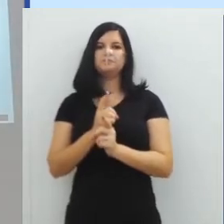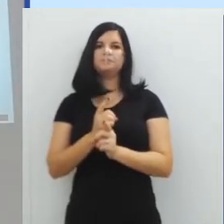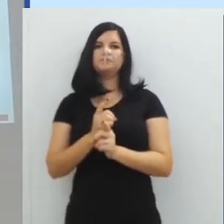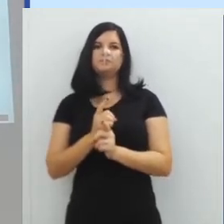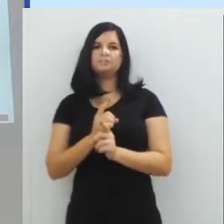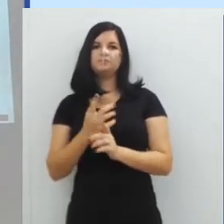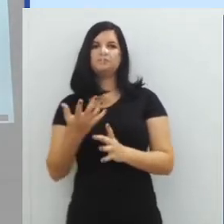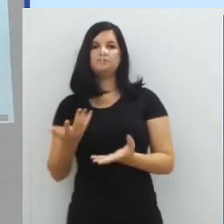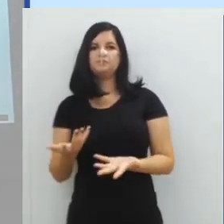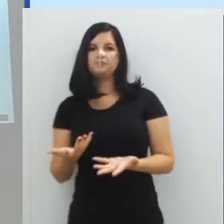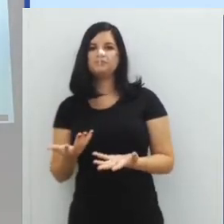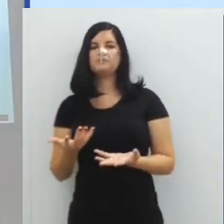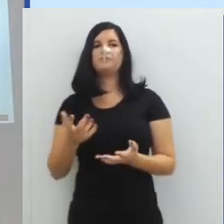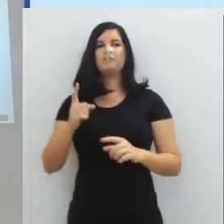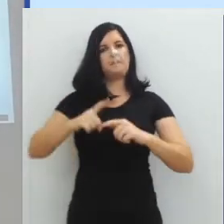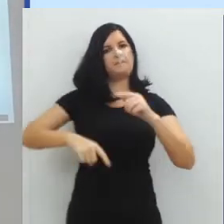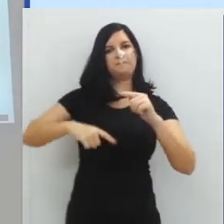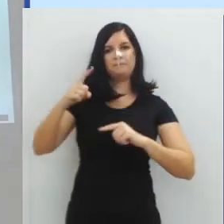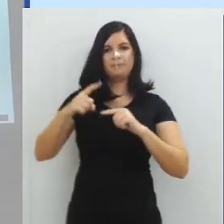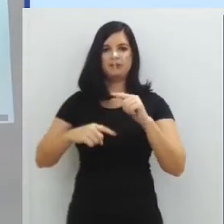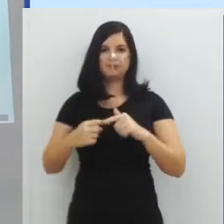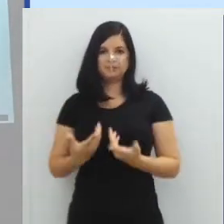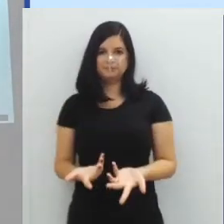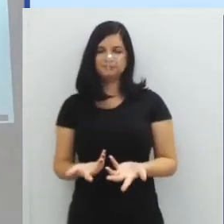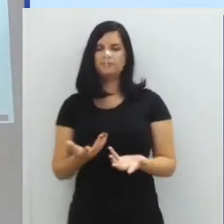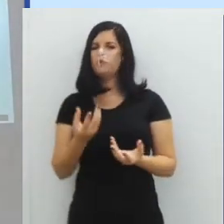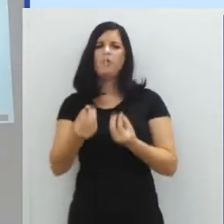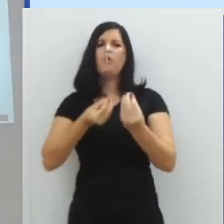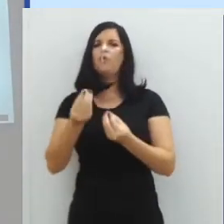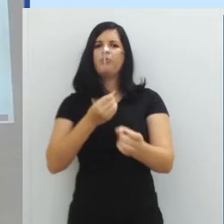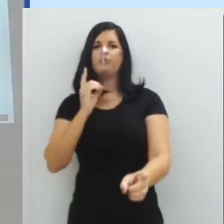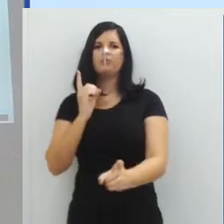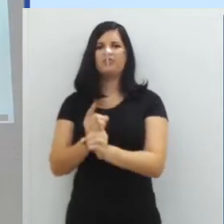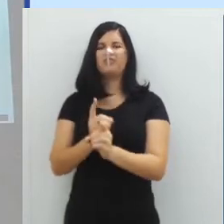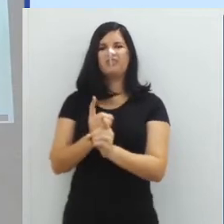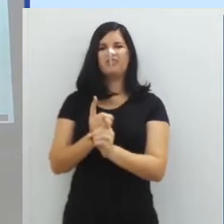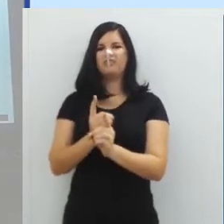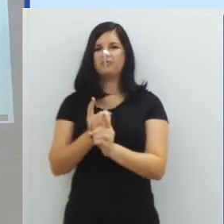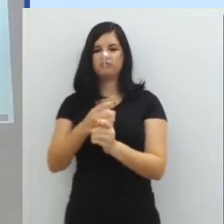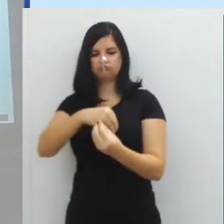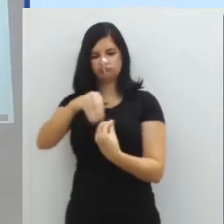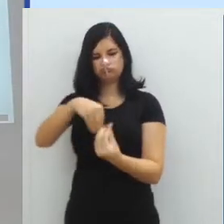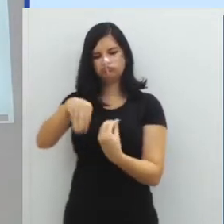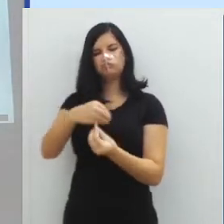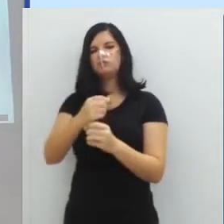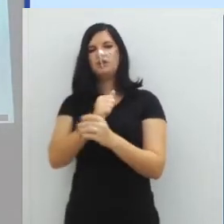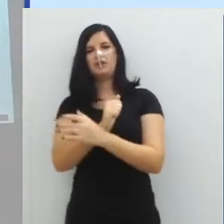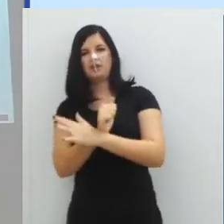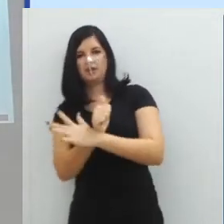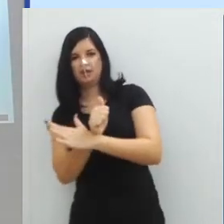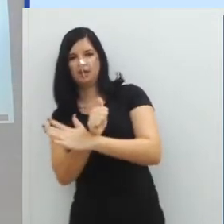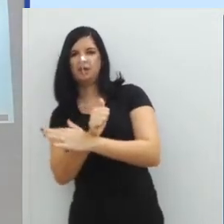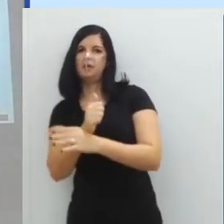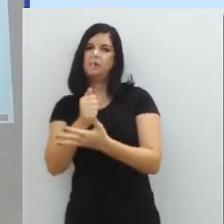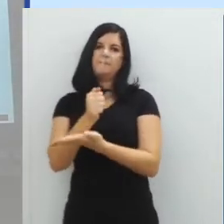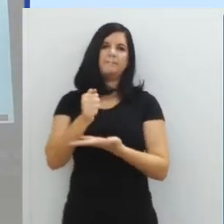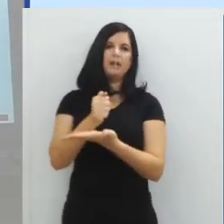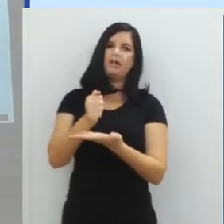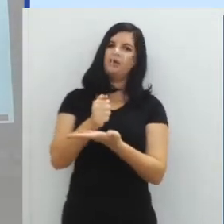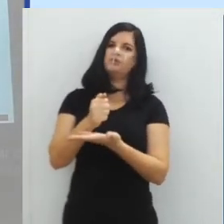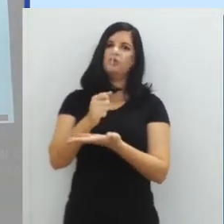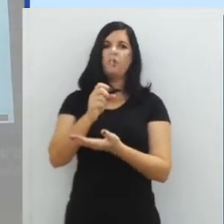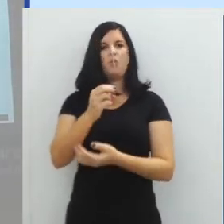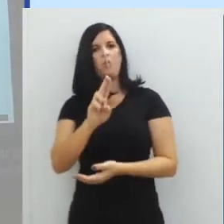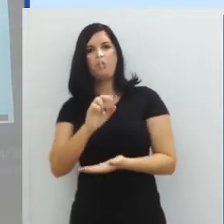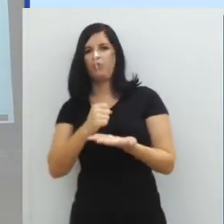de uma matéria, né? Então, como é que a gente vai identificar se uma solução ela é ácida, básica ou neutra? Faça